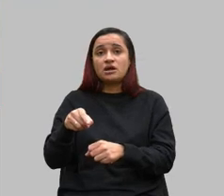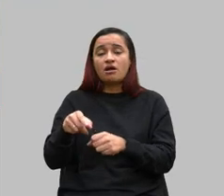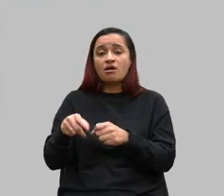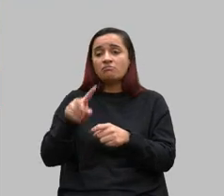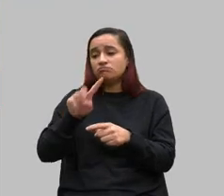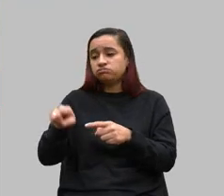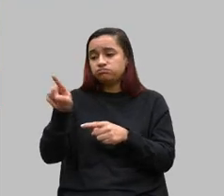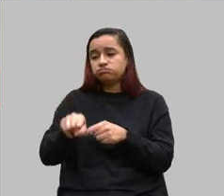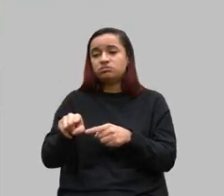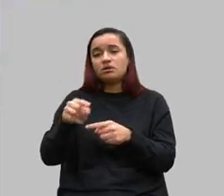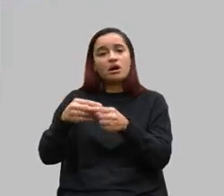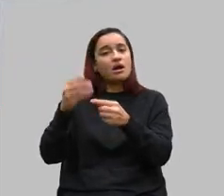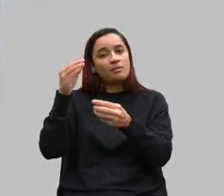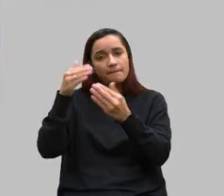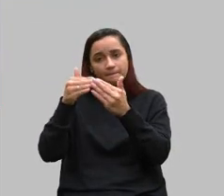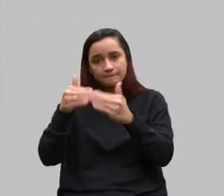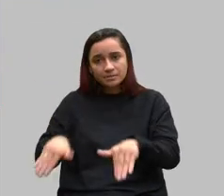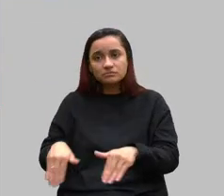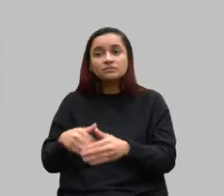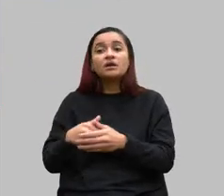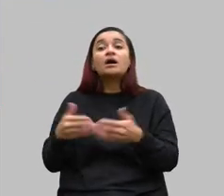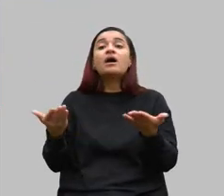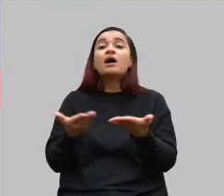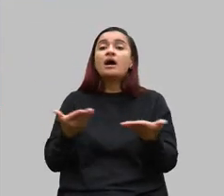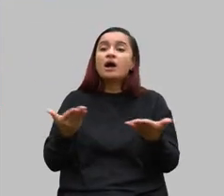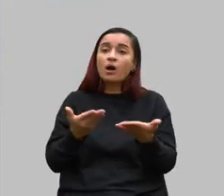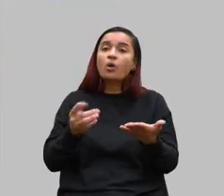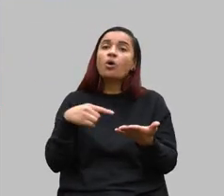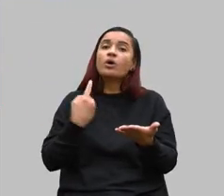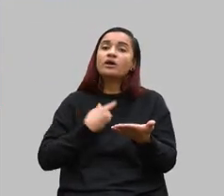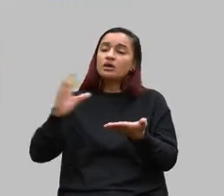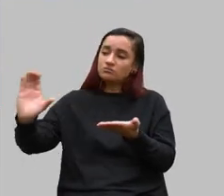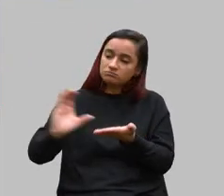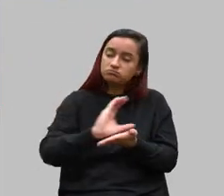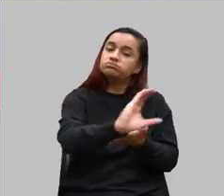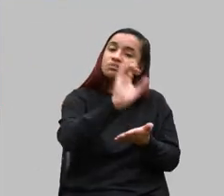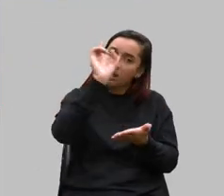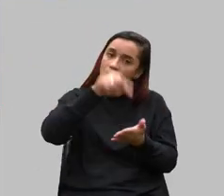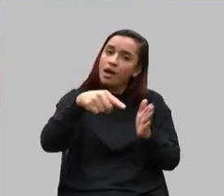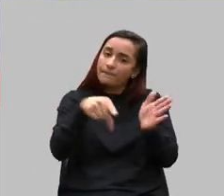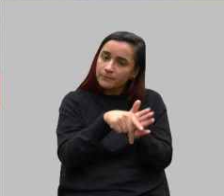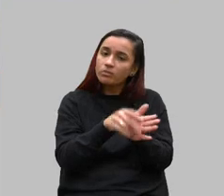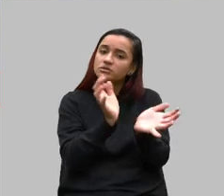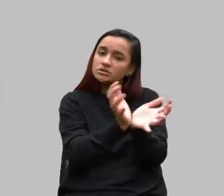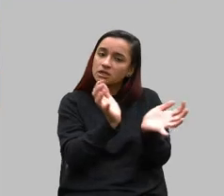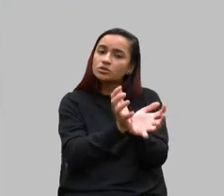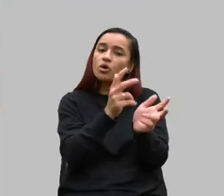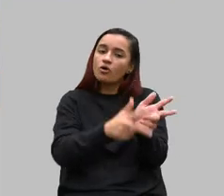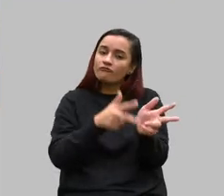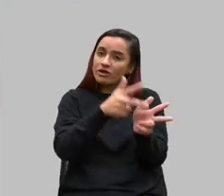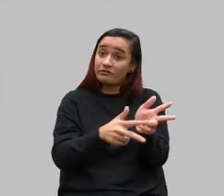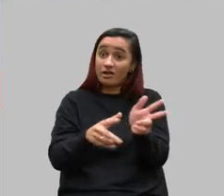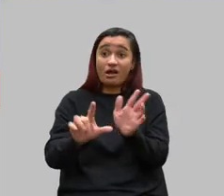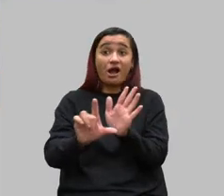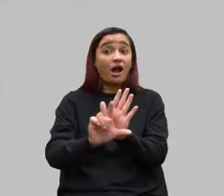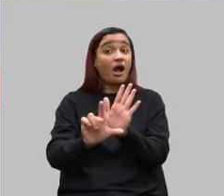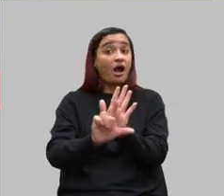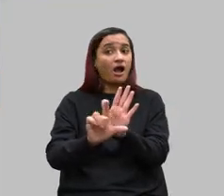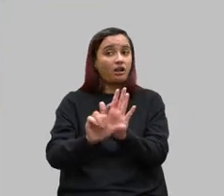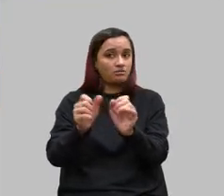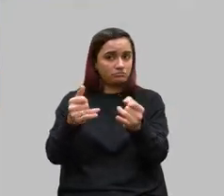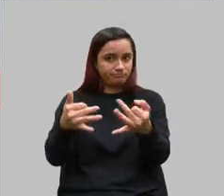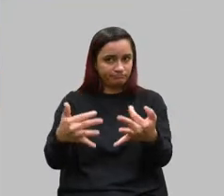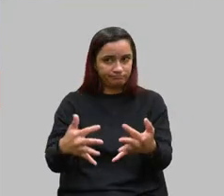derrubado e os recursos agora pertencem ao setor de ferrovia di Isso é o que a lei diz